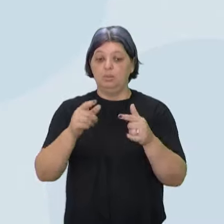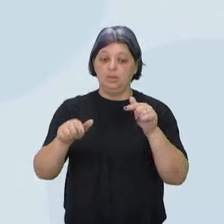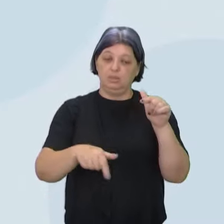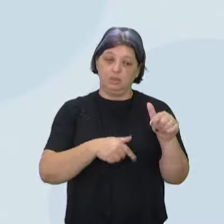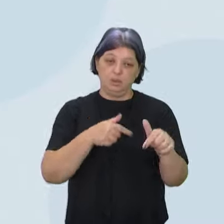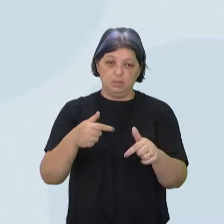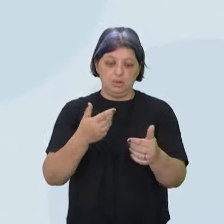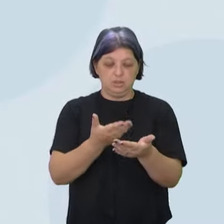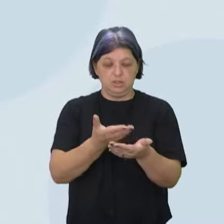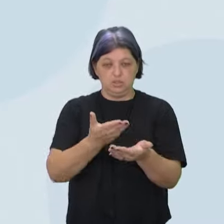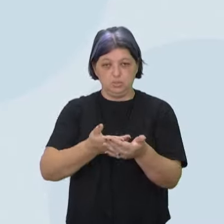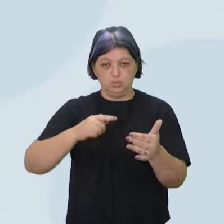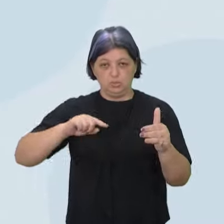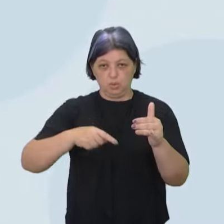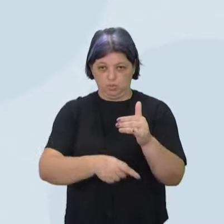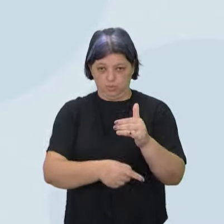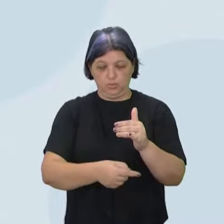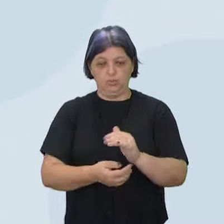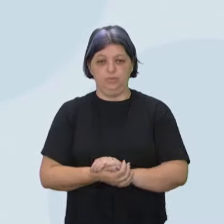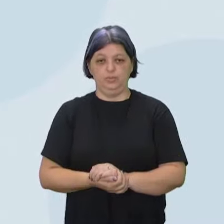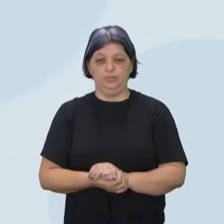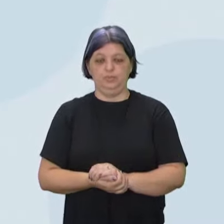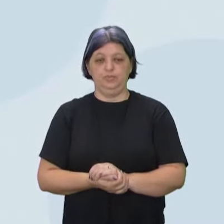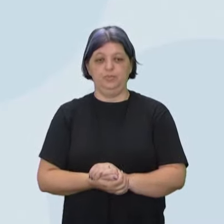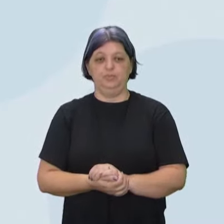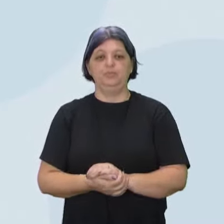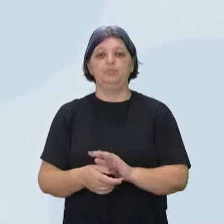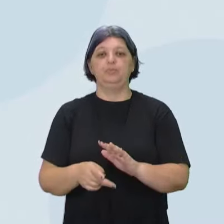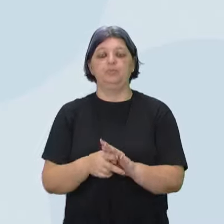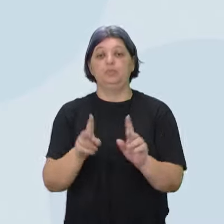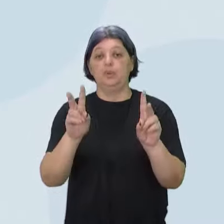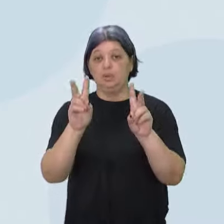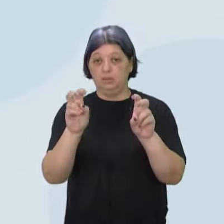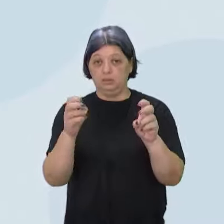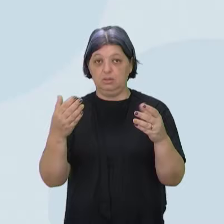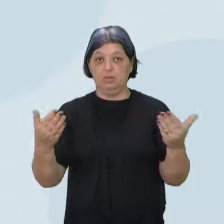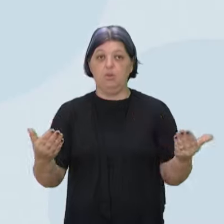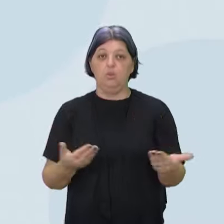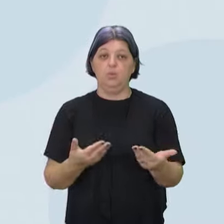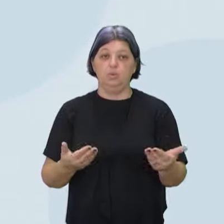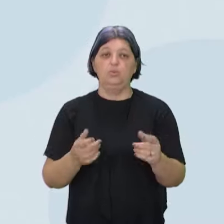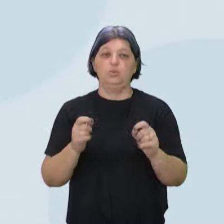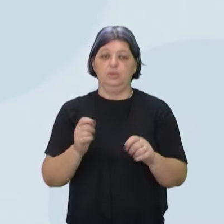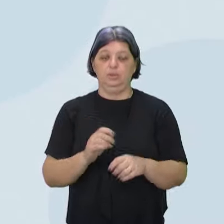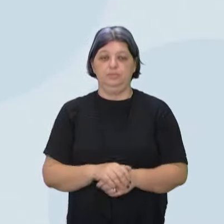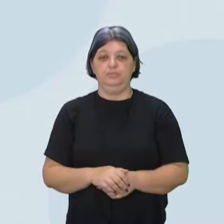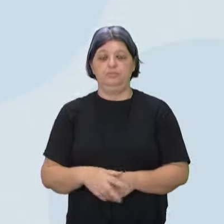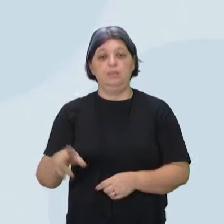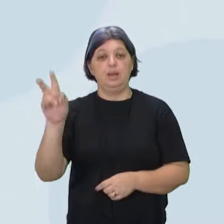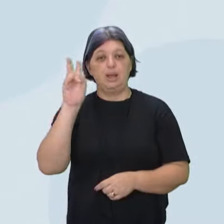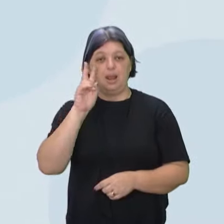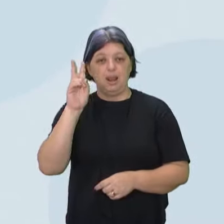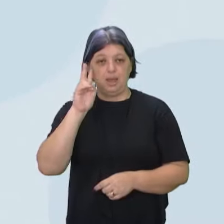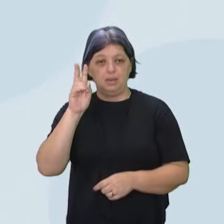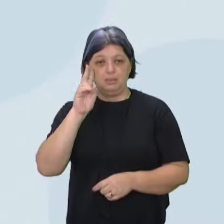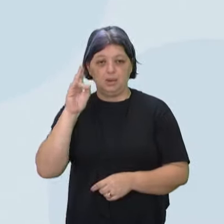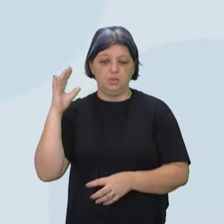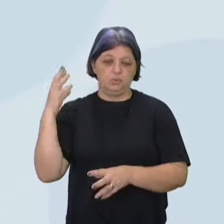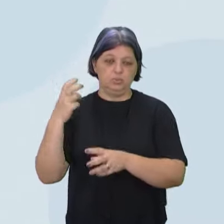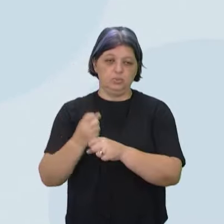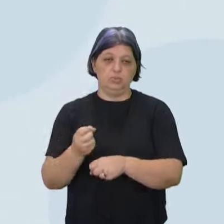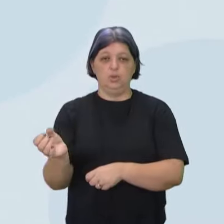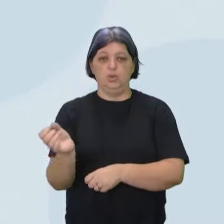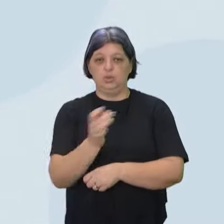a aprofundá-las, né? O percurso da pauta de hoje para relembrar o novo ensino médio,